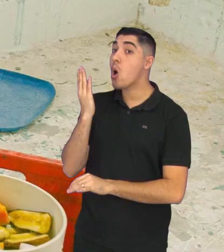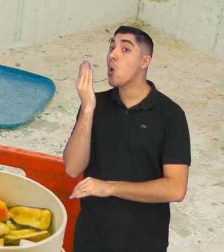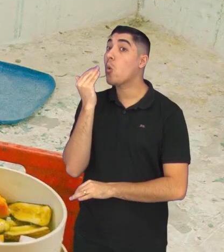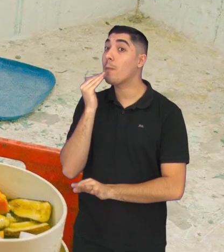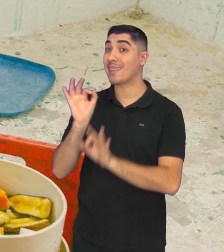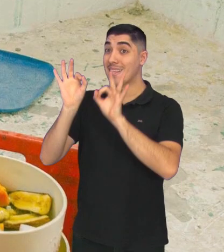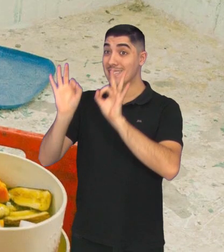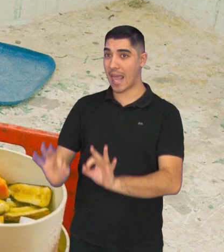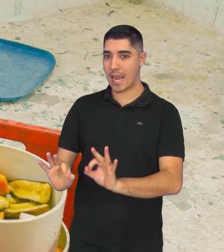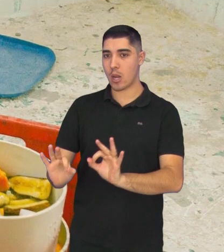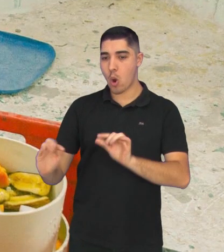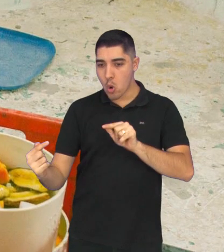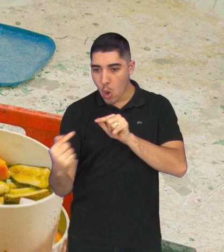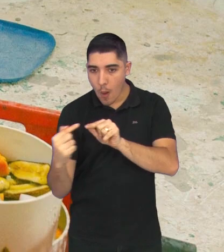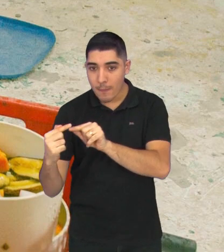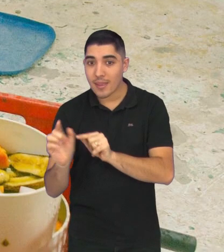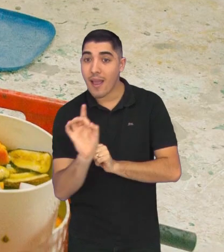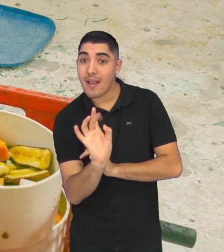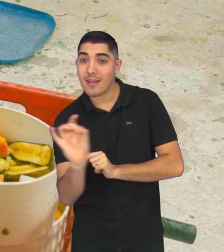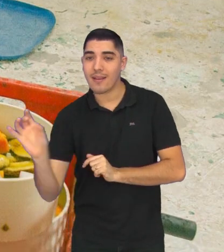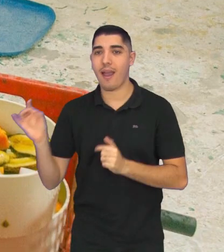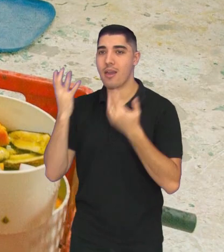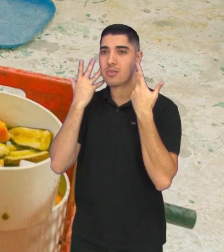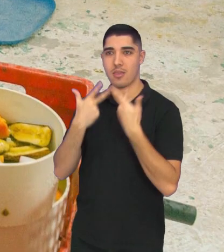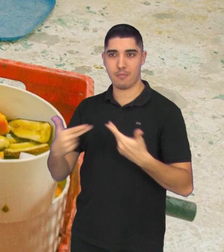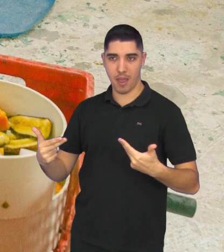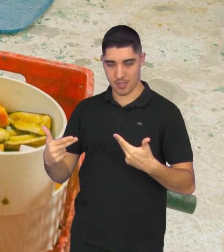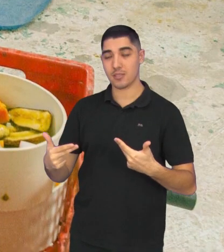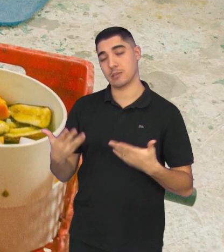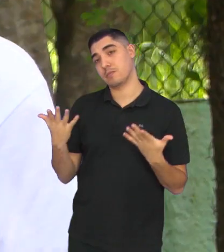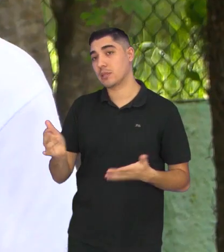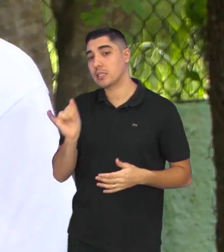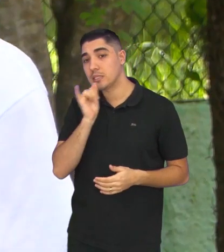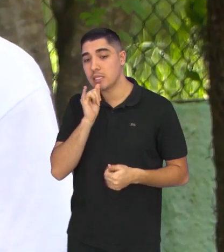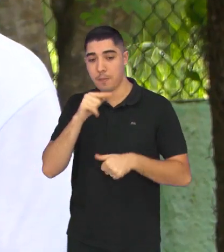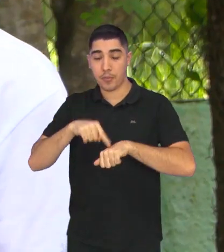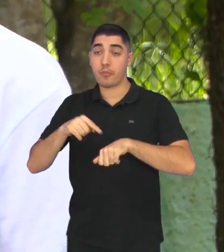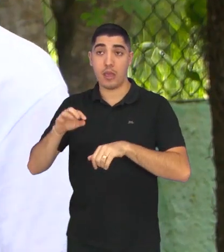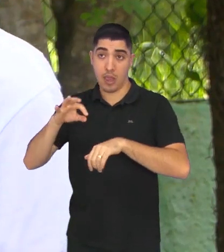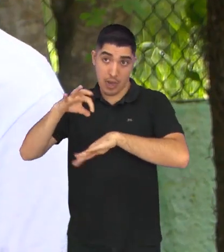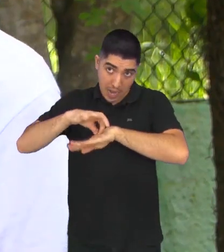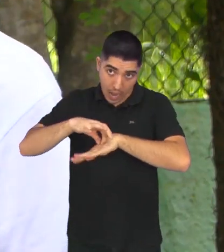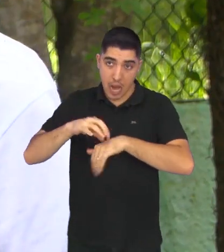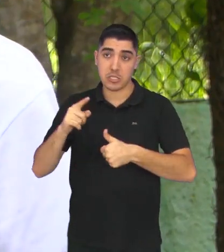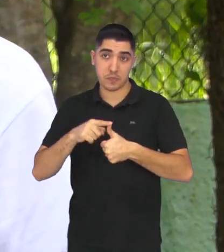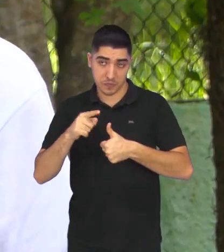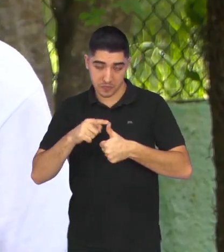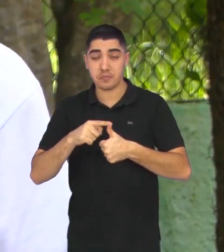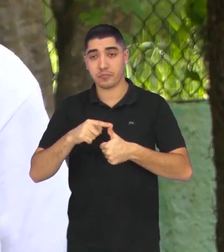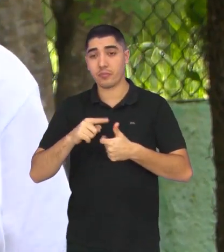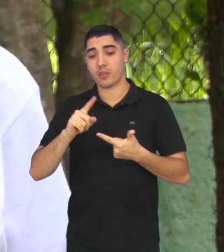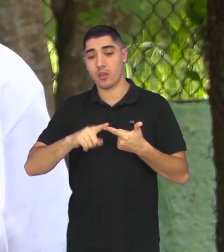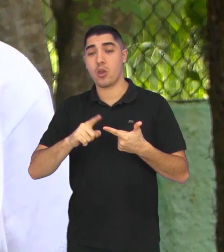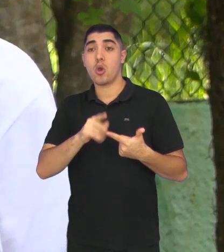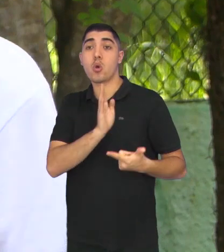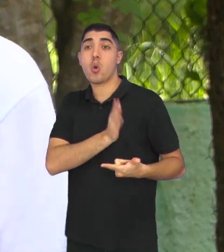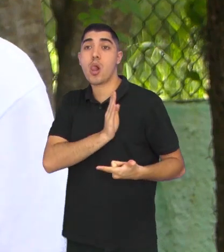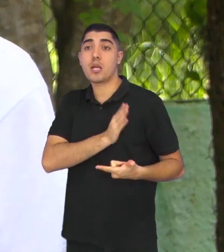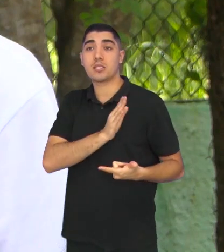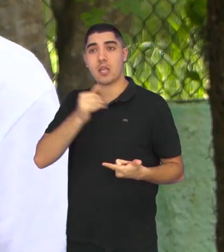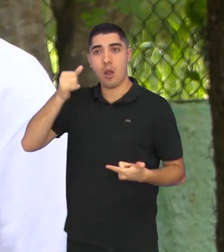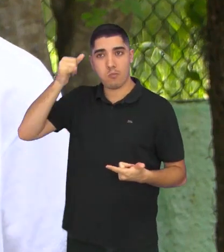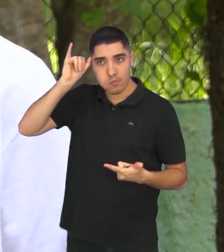dieta específica para cada animal. Então, por exemplo, carne, né? Coração